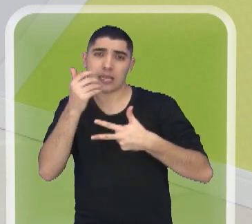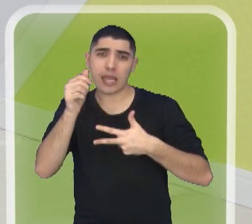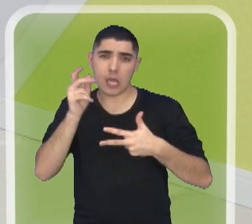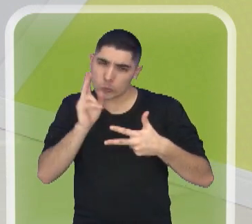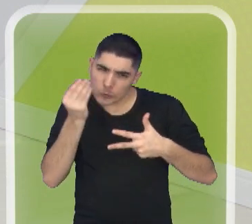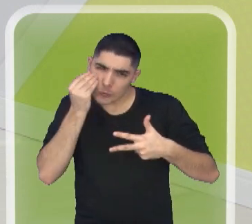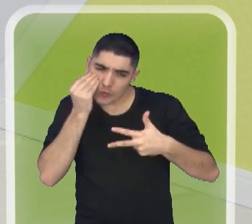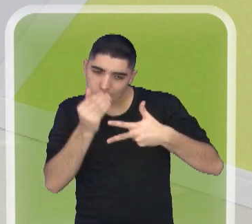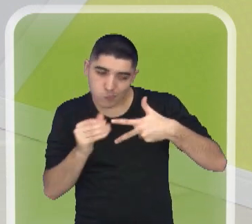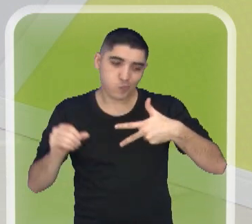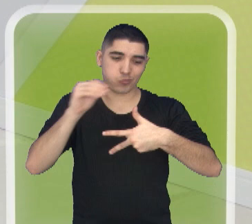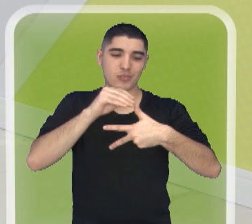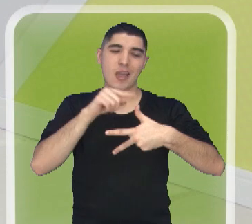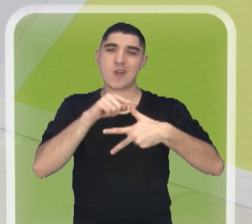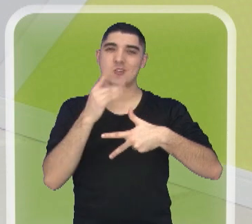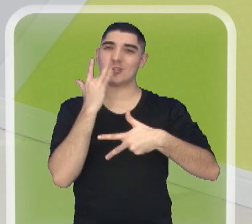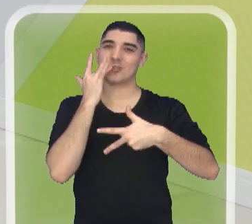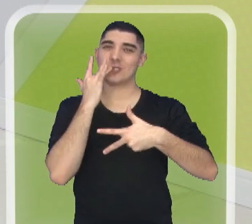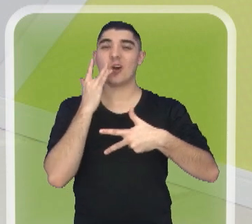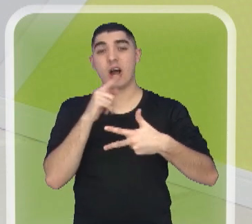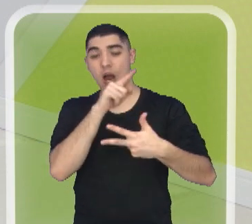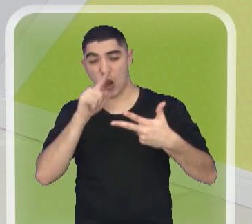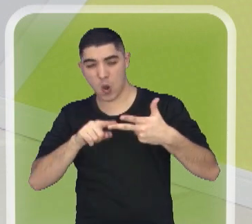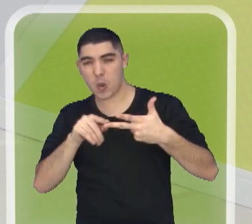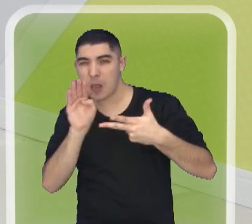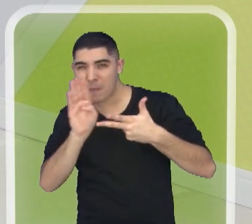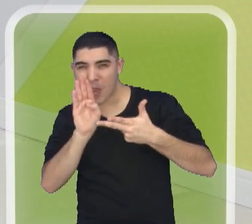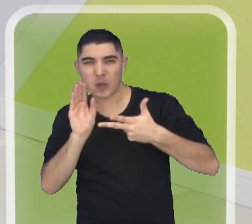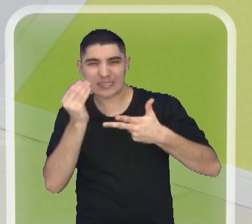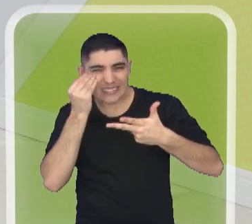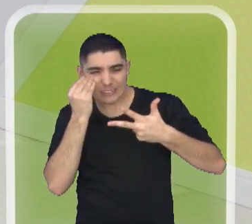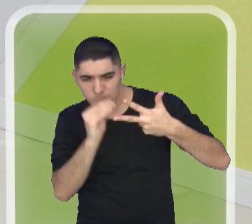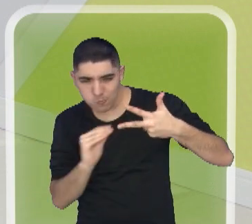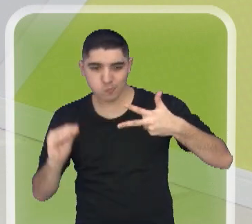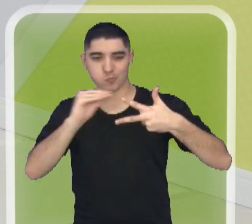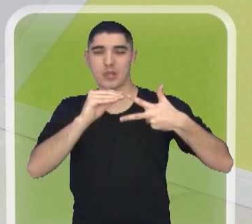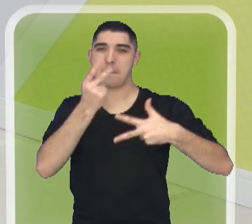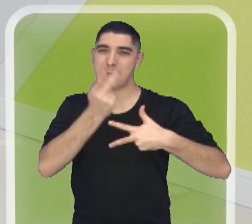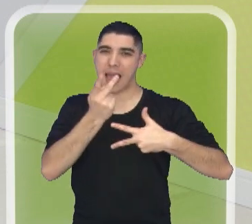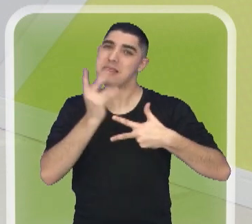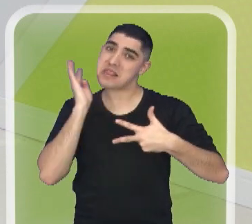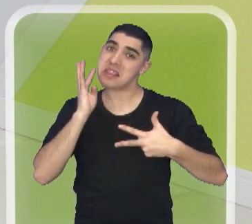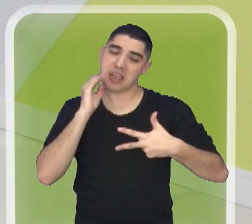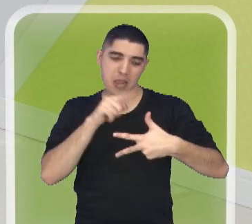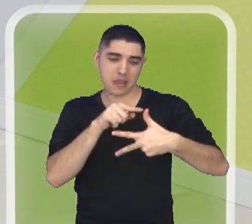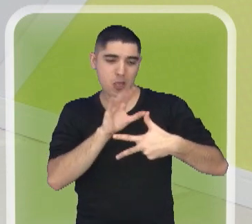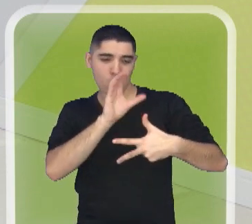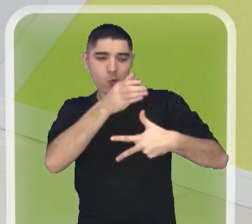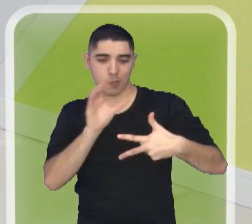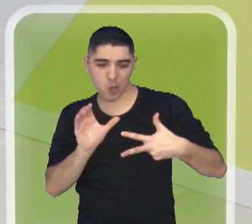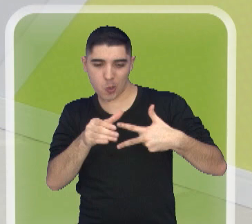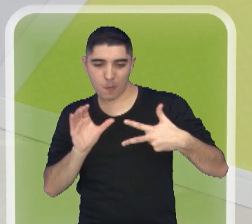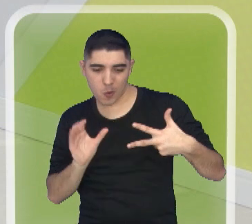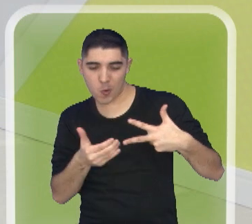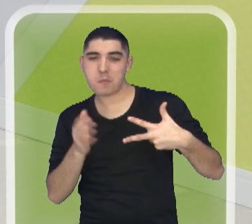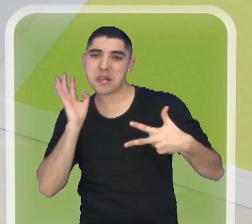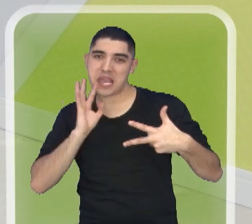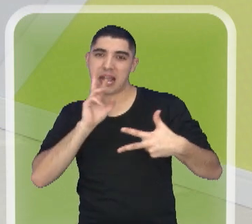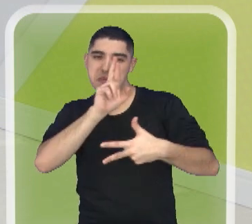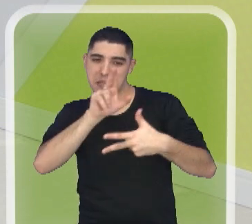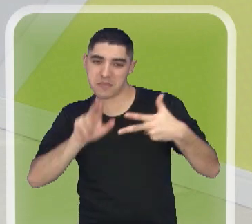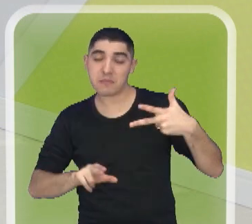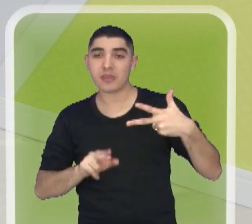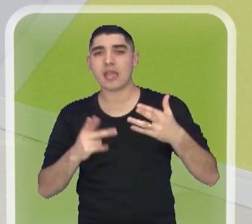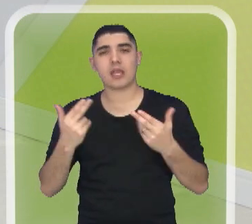quer deixar, não quer ficar lá em último para poder cair os dois últimos, né? Enfim, eu acho legal esse sistema aí, que equipara o